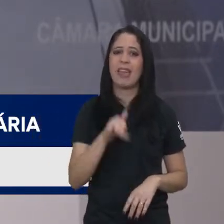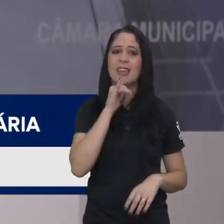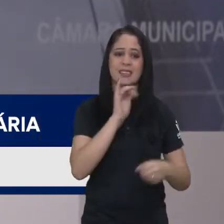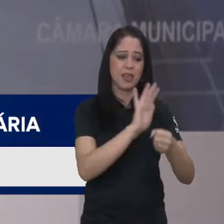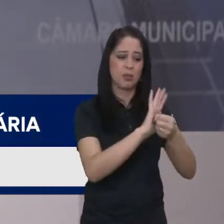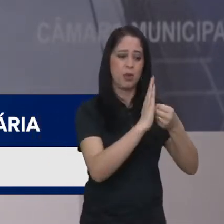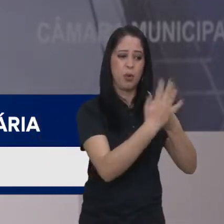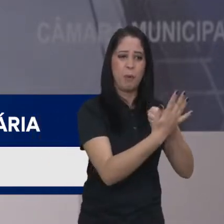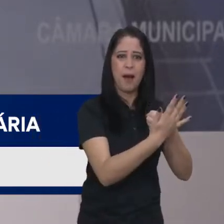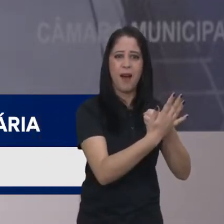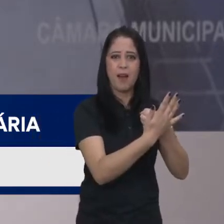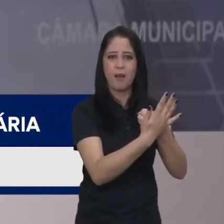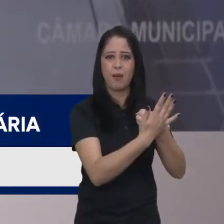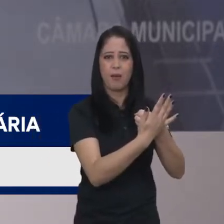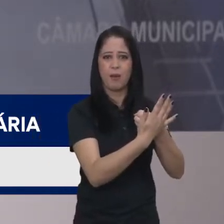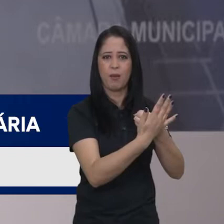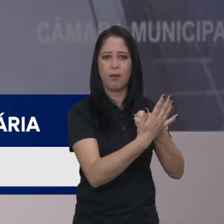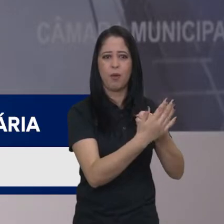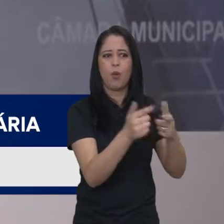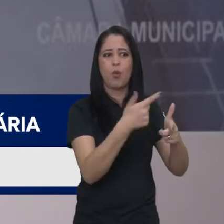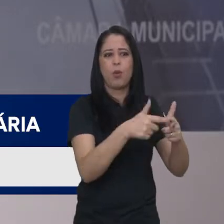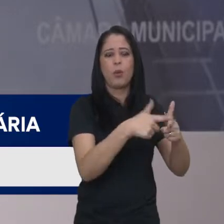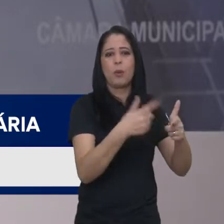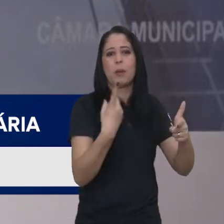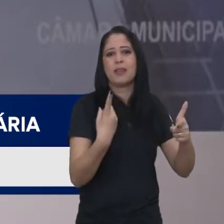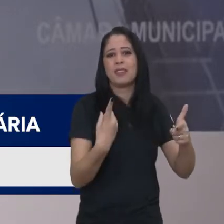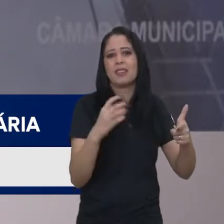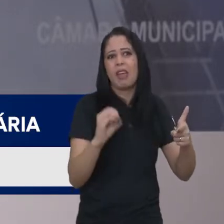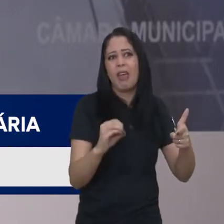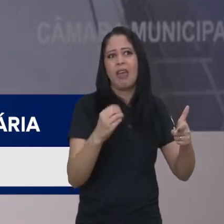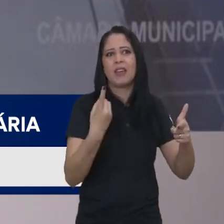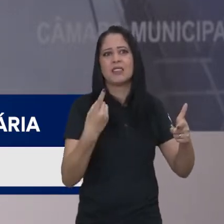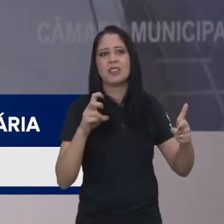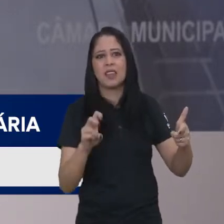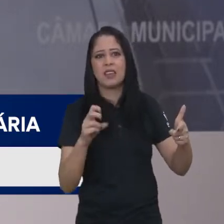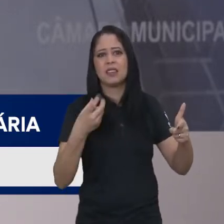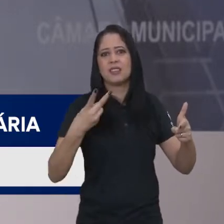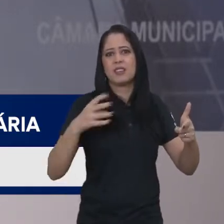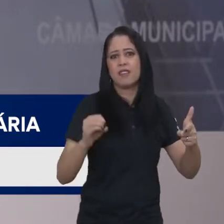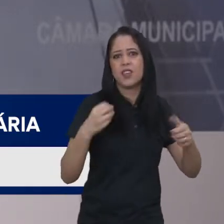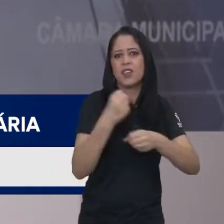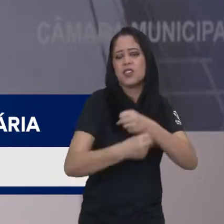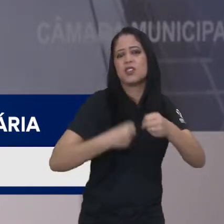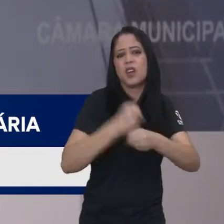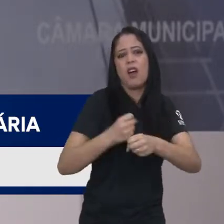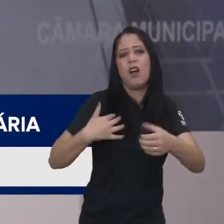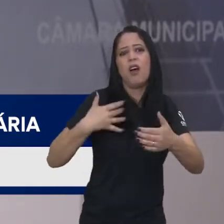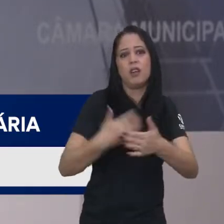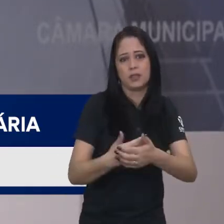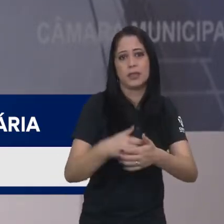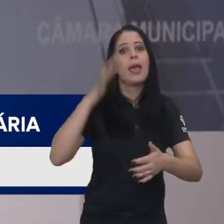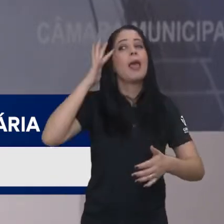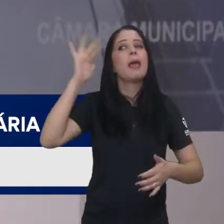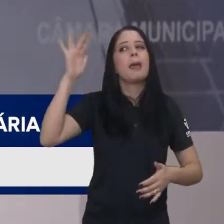congelado 10 anos, 15 anos, 20 anos, Imaginem, você tem filho pequeno,